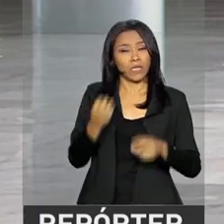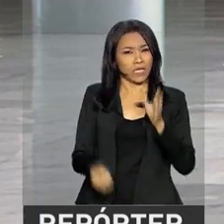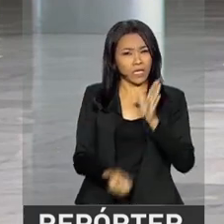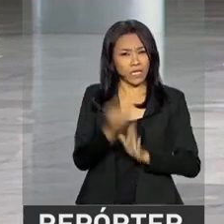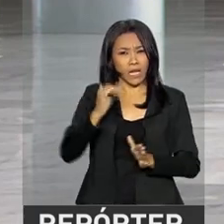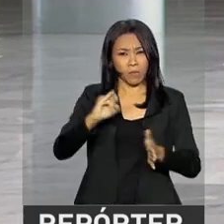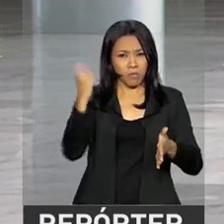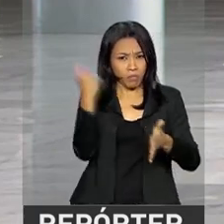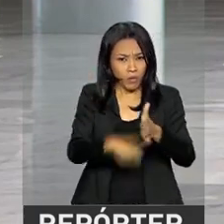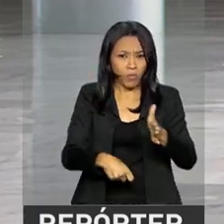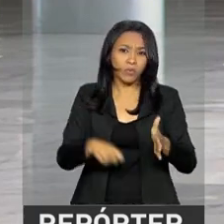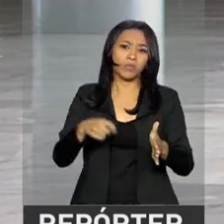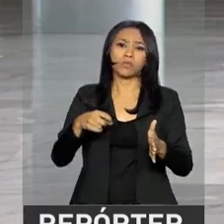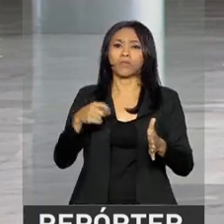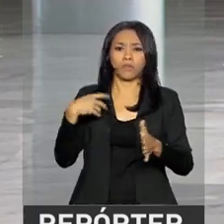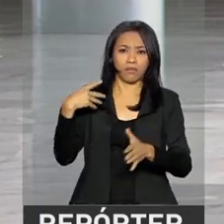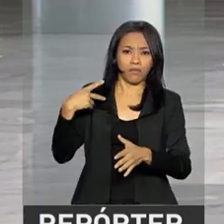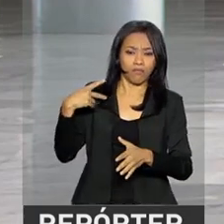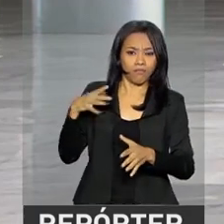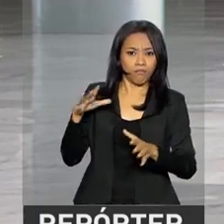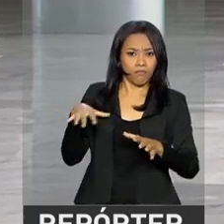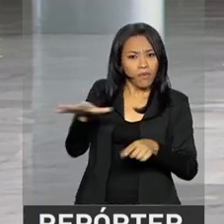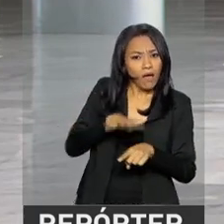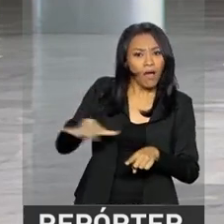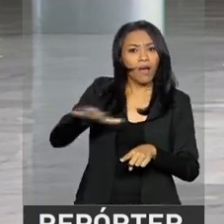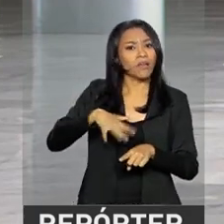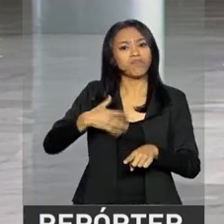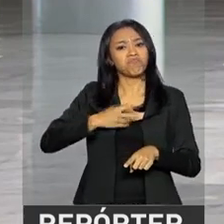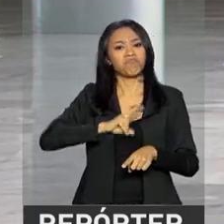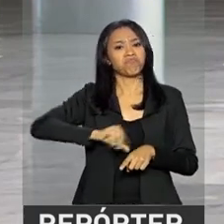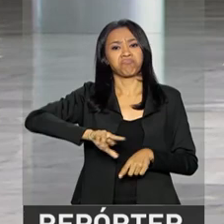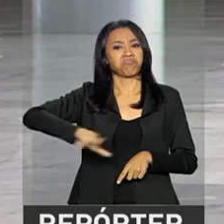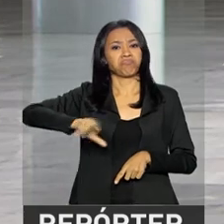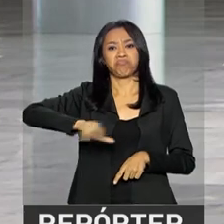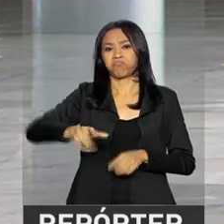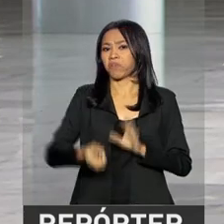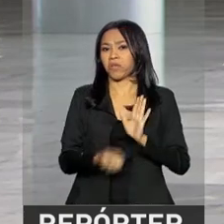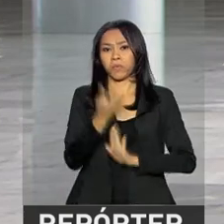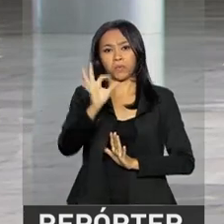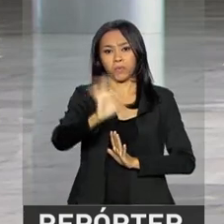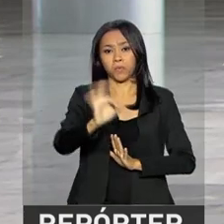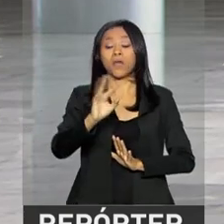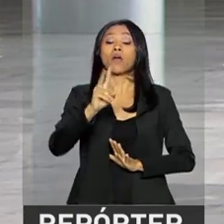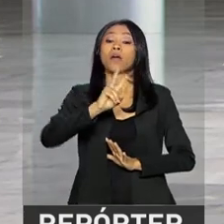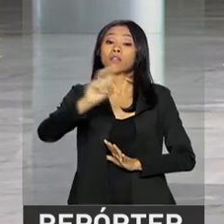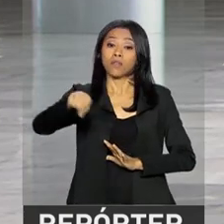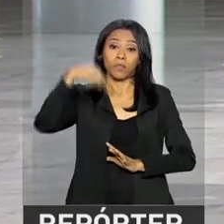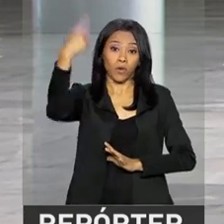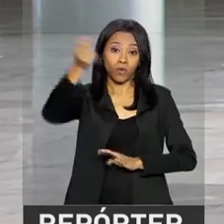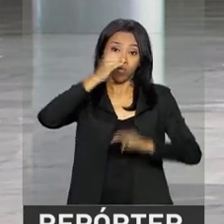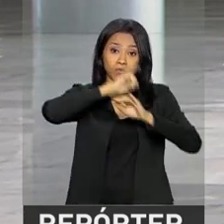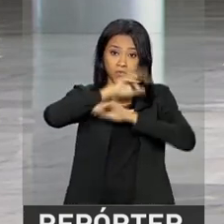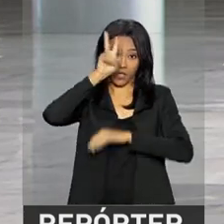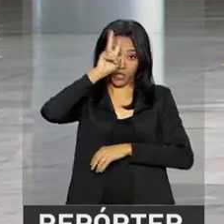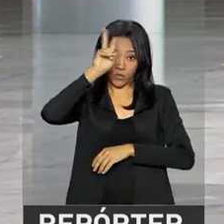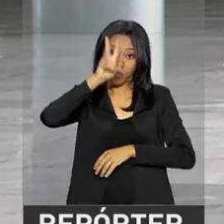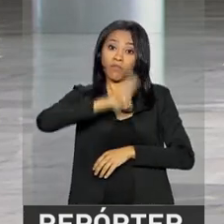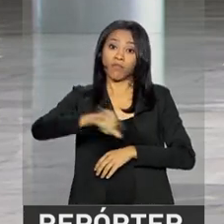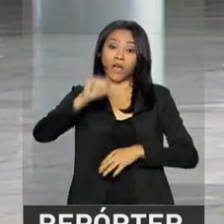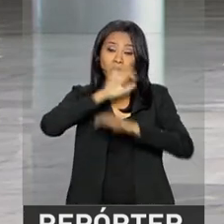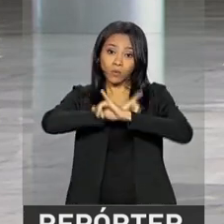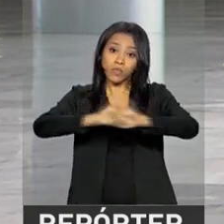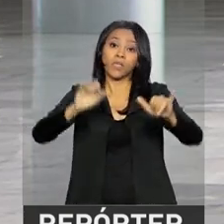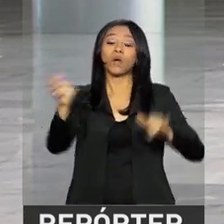financiar ações de segurança pública o presidente também afirmou que vai anunciar na próxima segunda feira o novo ministro extraordinário de segurança